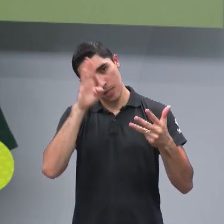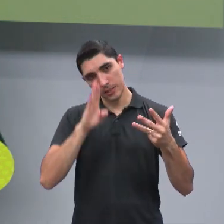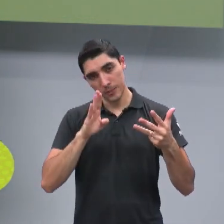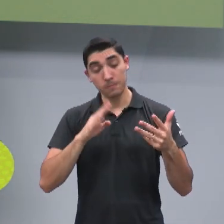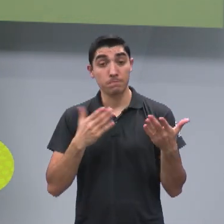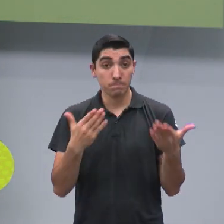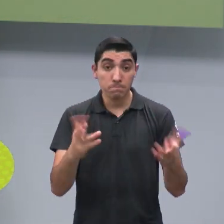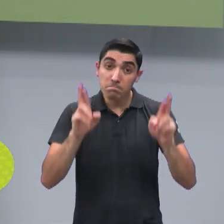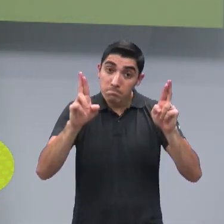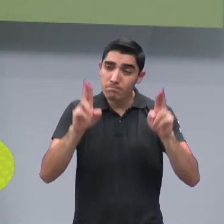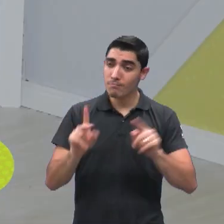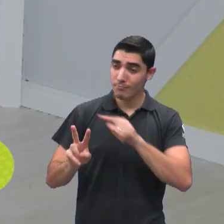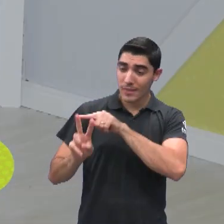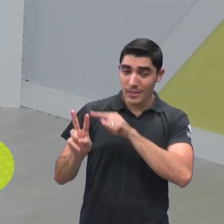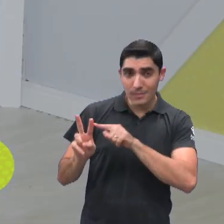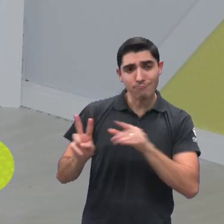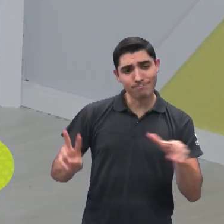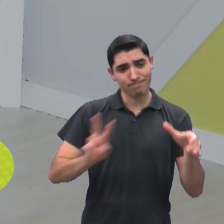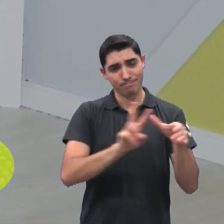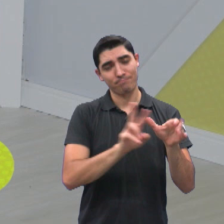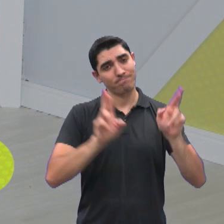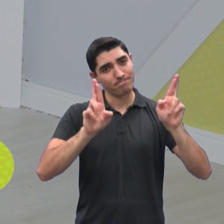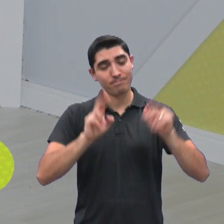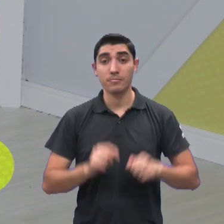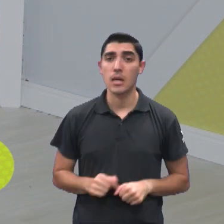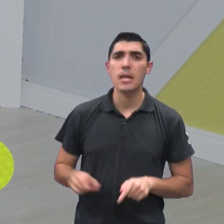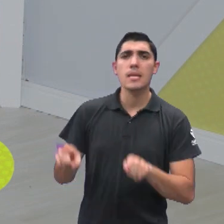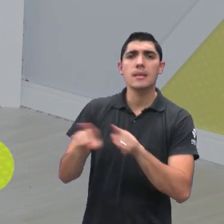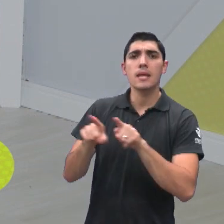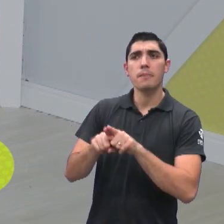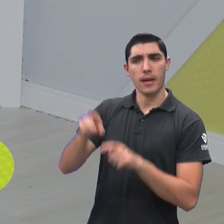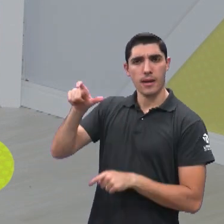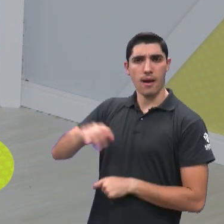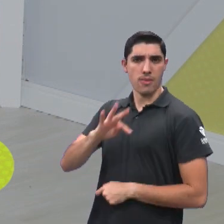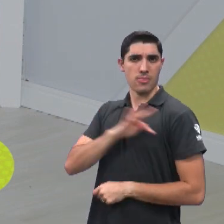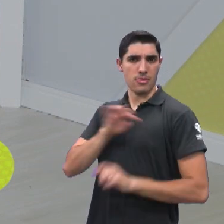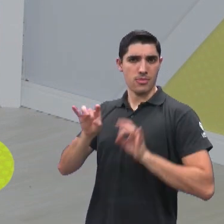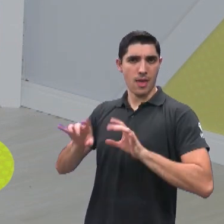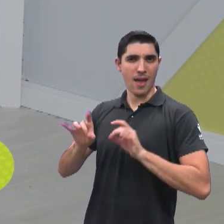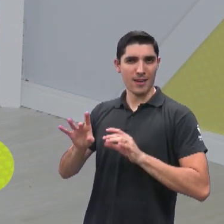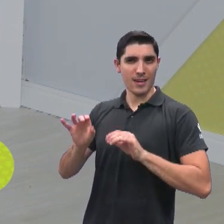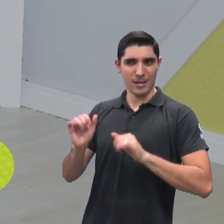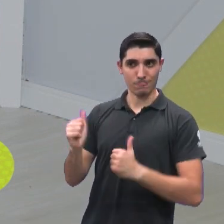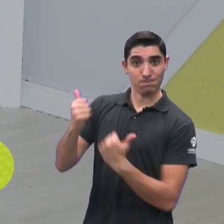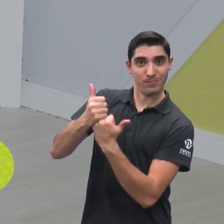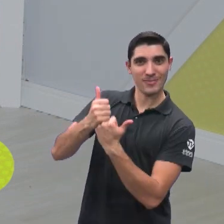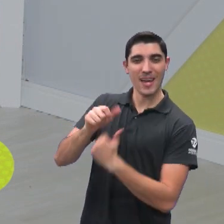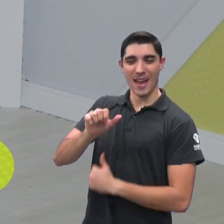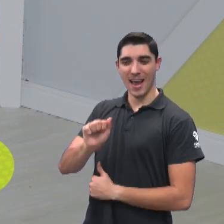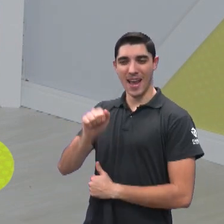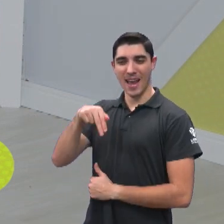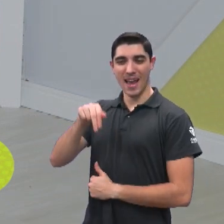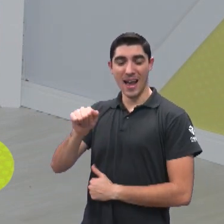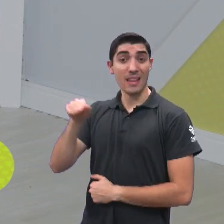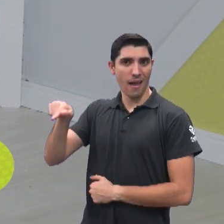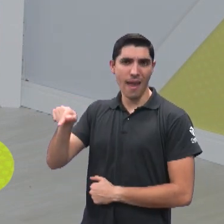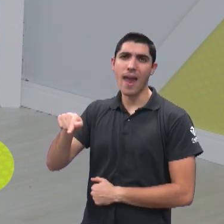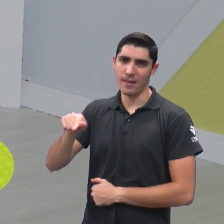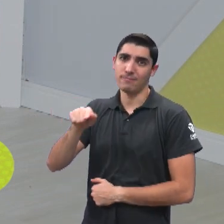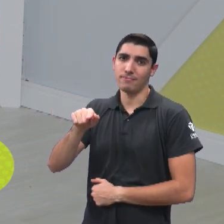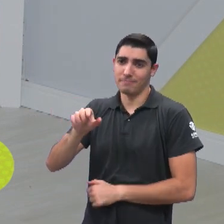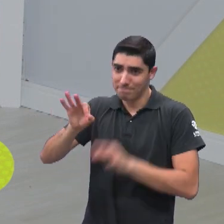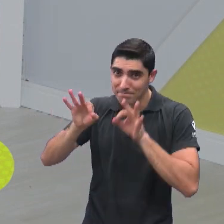nesse elenco da Copa do Mundo. Sem dúvida alguma. E a Ana Diniz também, né, que estará lá, essa é certeza que estará lá, auxiliar direto ali do